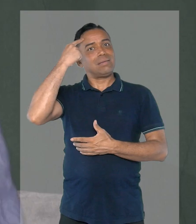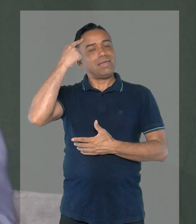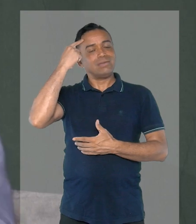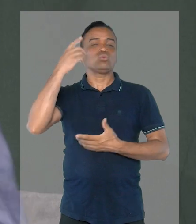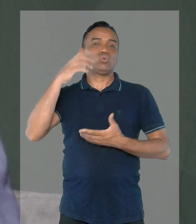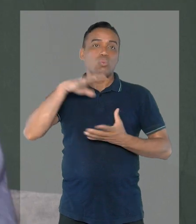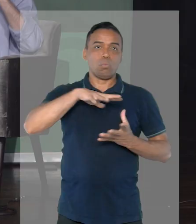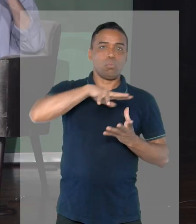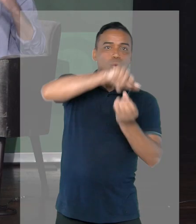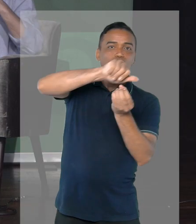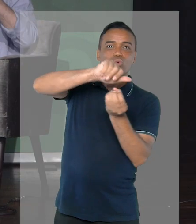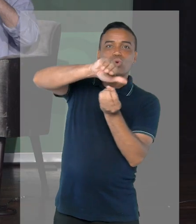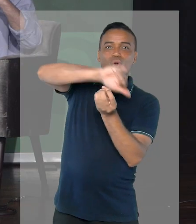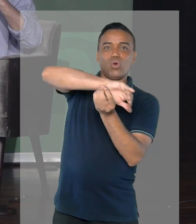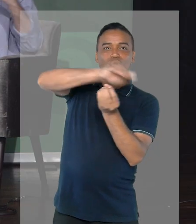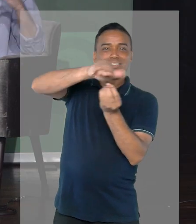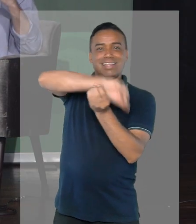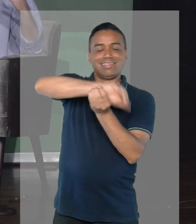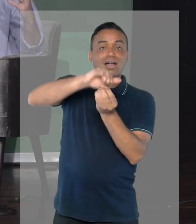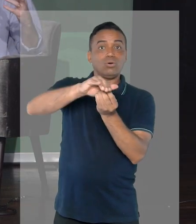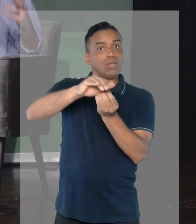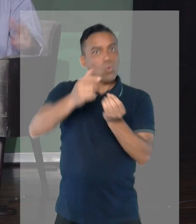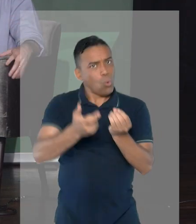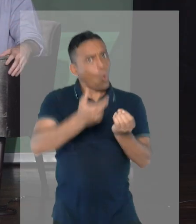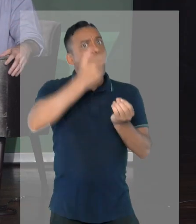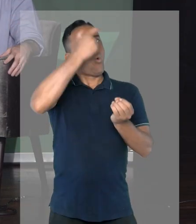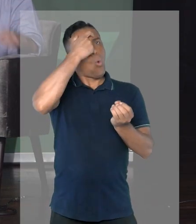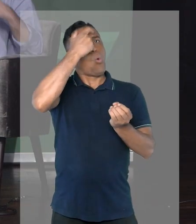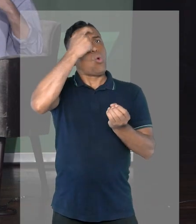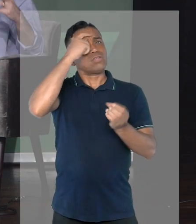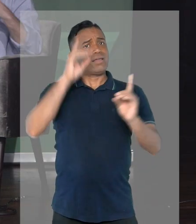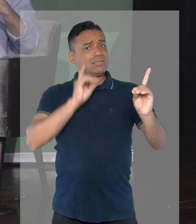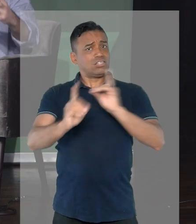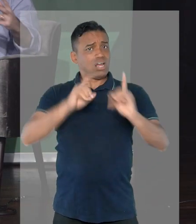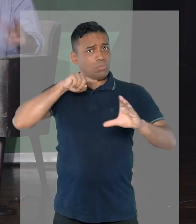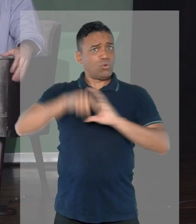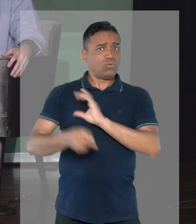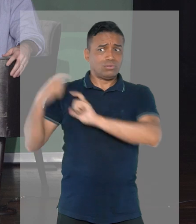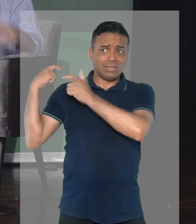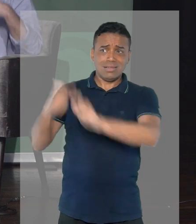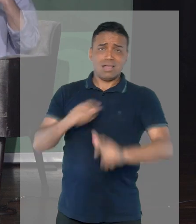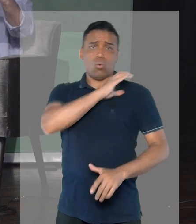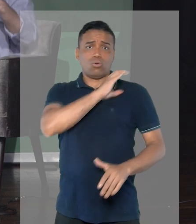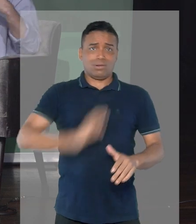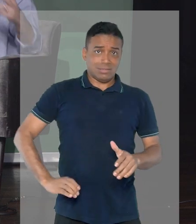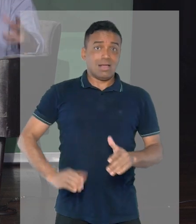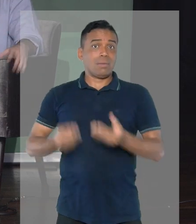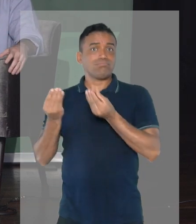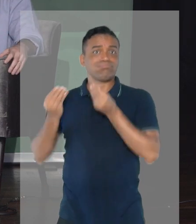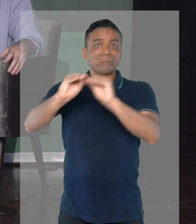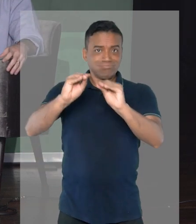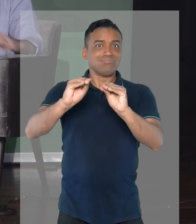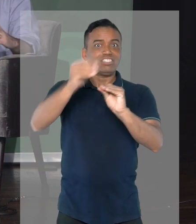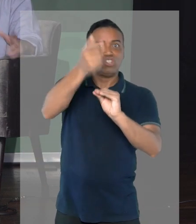Assim. Acho que o Leminski, em alguma medida, tem uma consciência mesmo, um diálogo profundo com a tradição cristã para recolocar esse